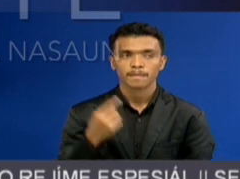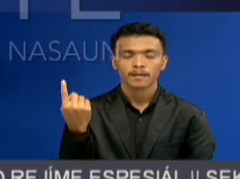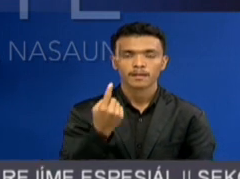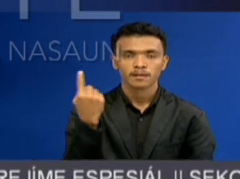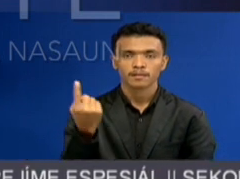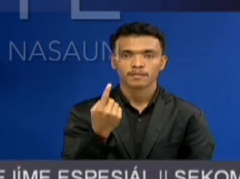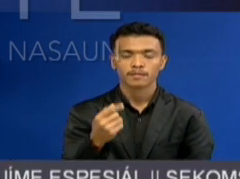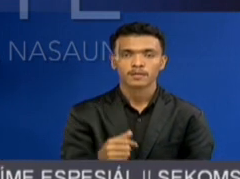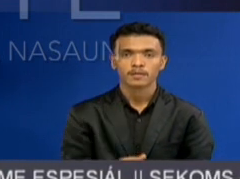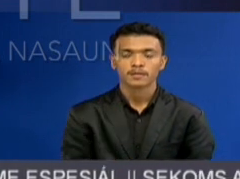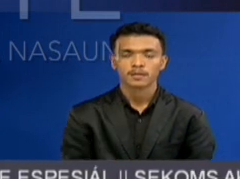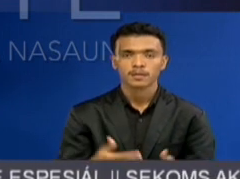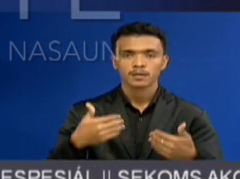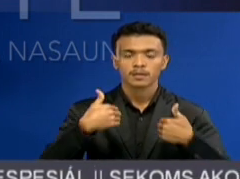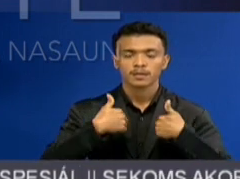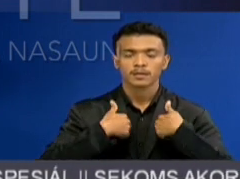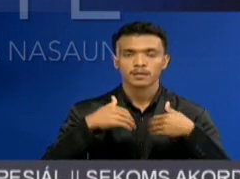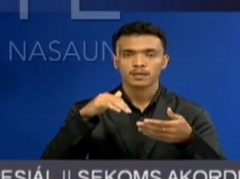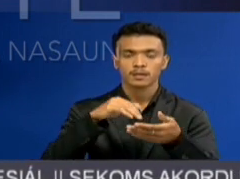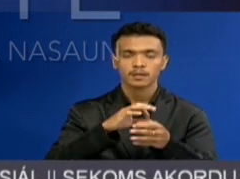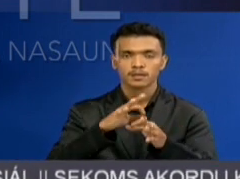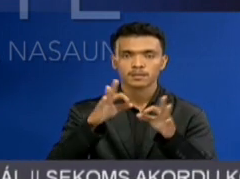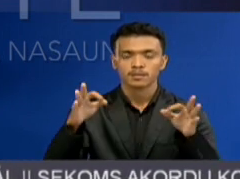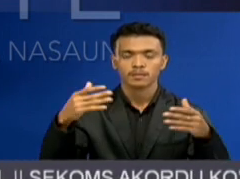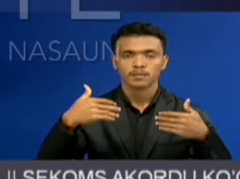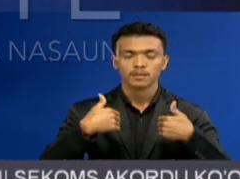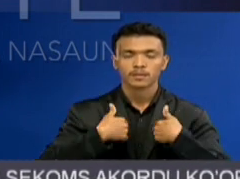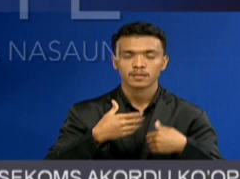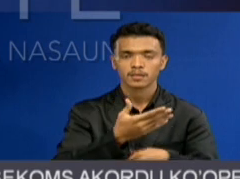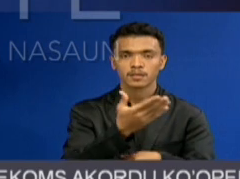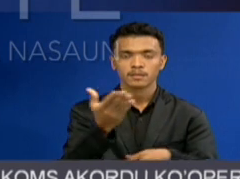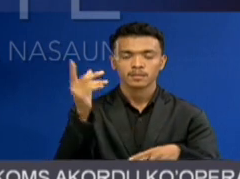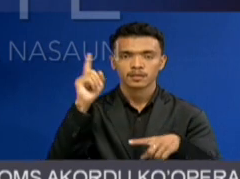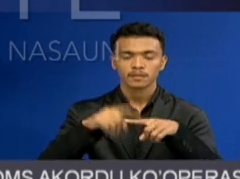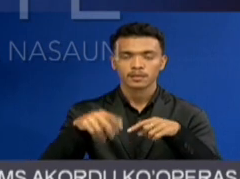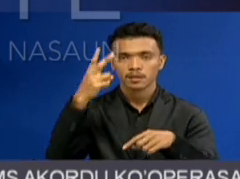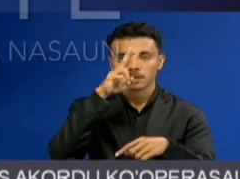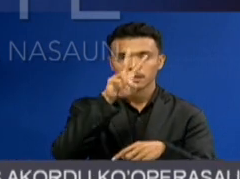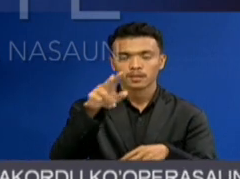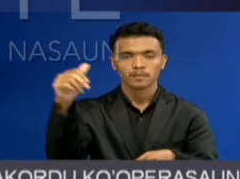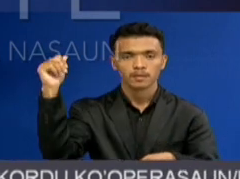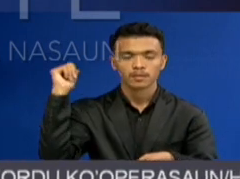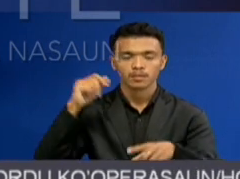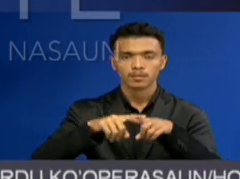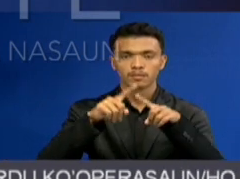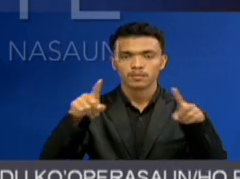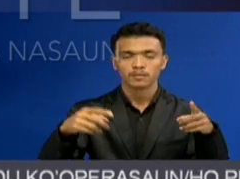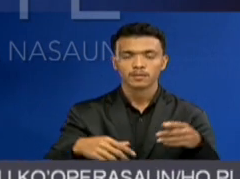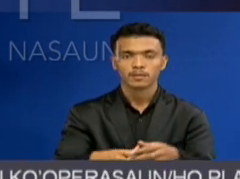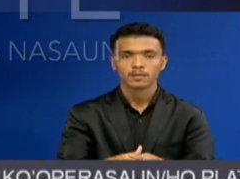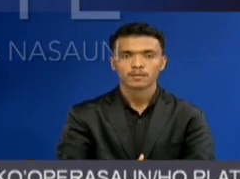fati iha espiritu ne be mak iha ita bot ser la bele haredit bakotu tengki hareba oi haremos